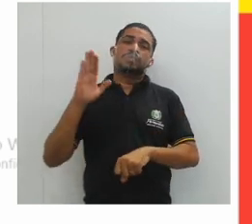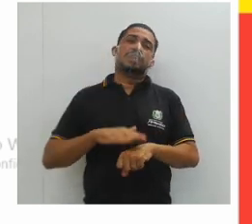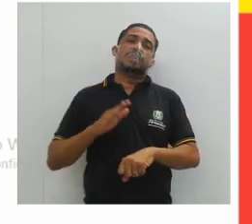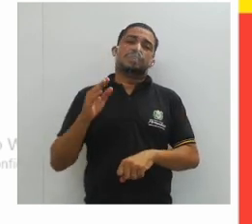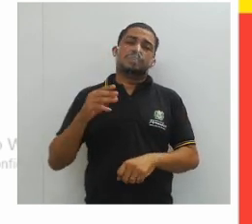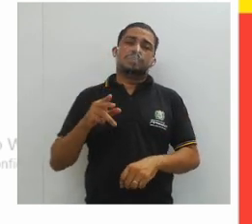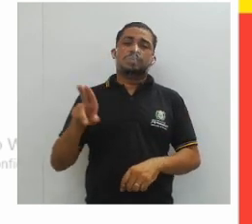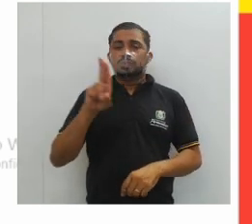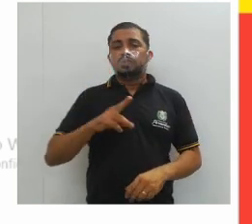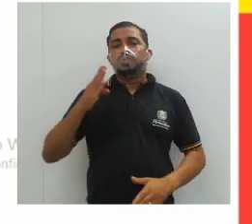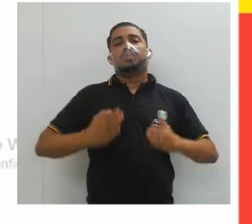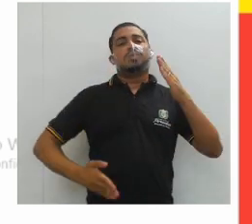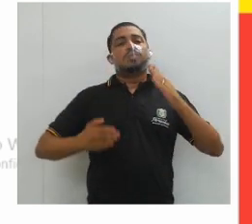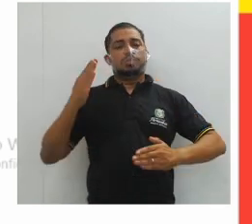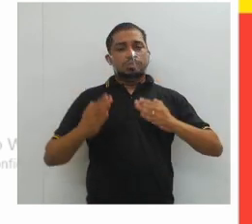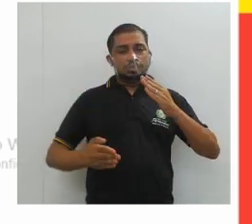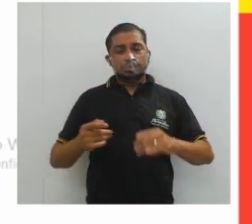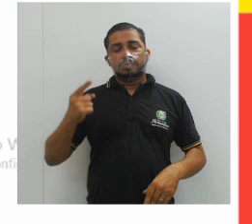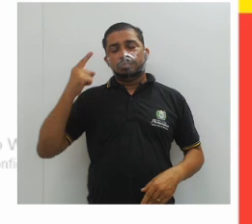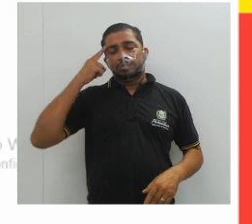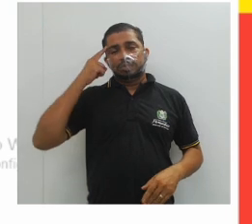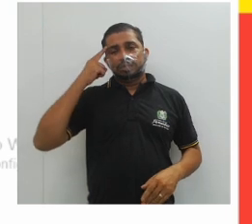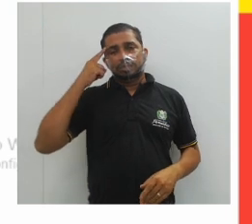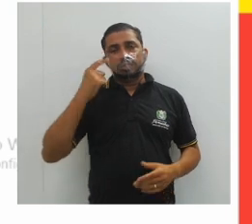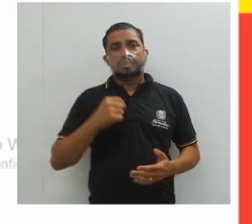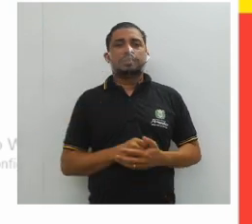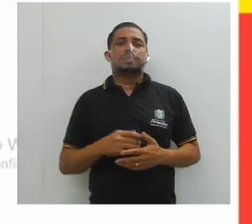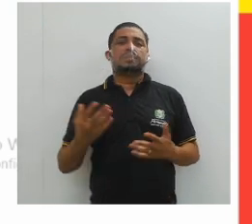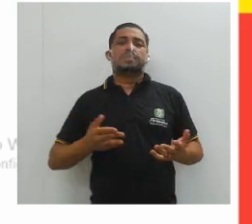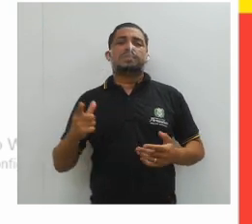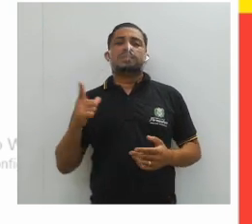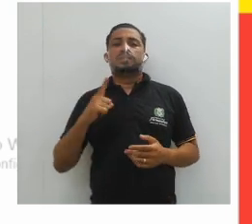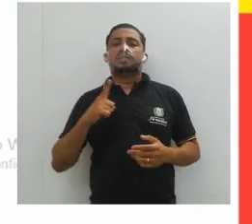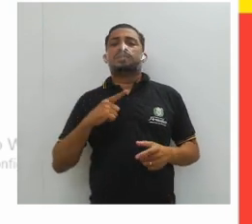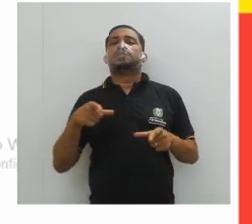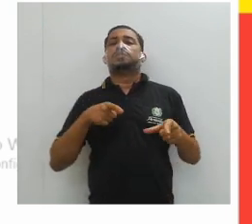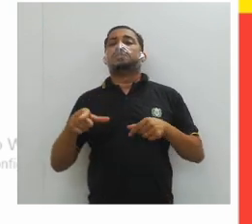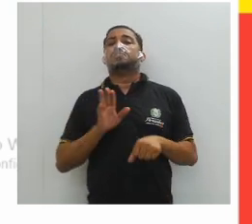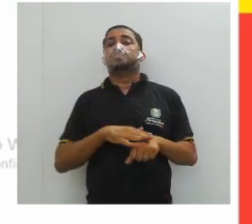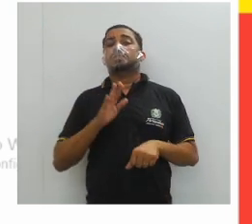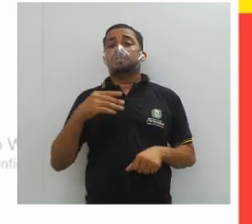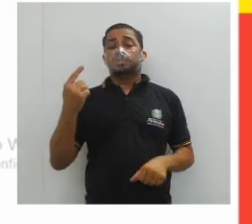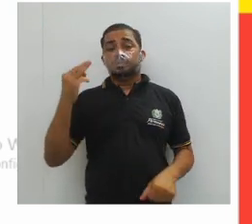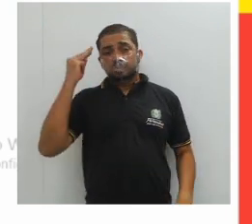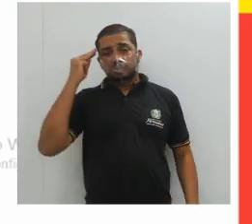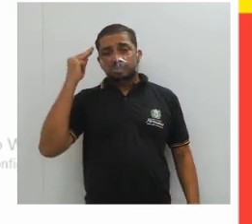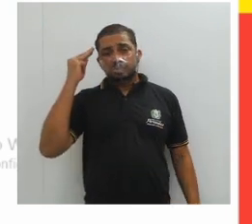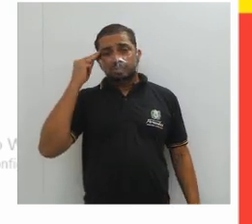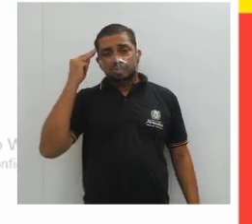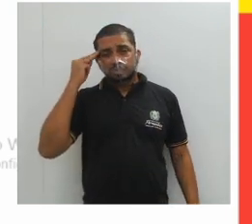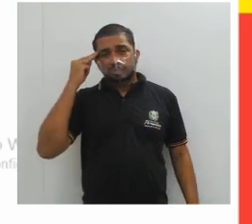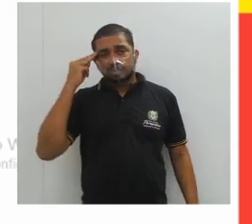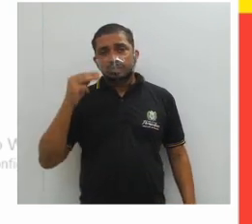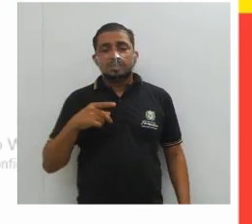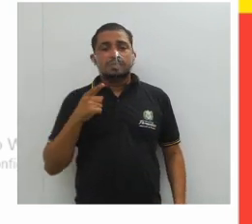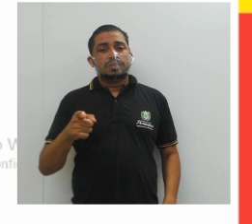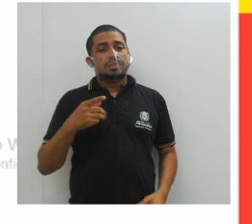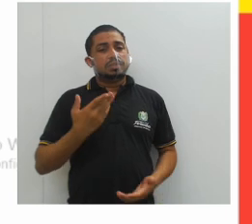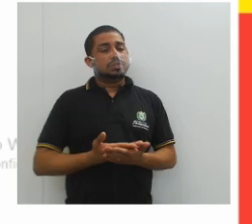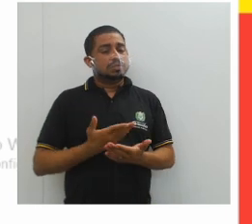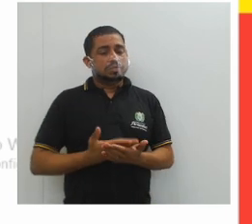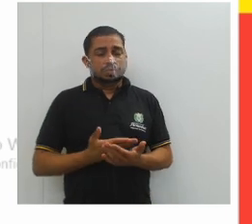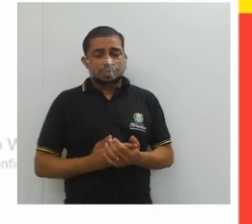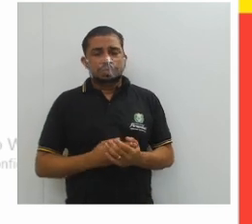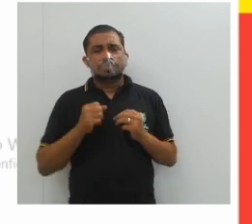muitos robôs, que faz com que a gente pense, segundão, né? Hoje temos trabalhado muito mais com a nossa mente. O ato de você estudar